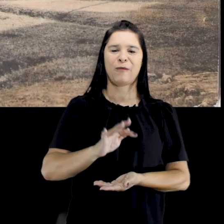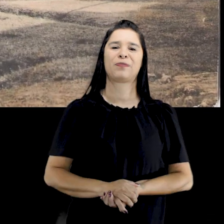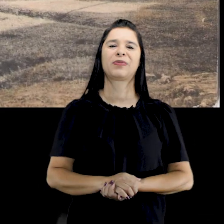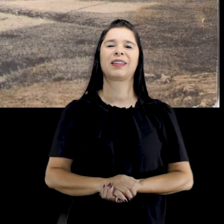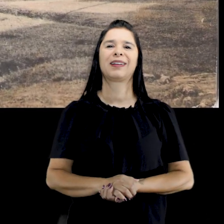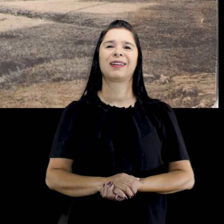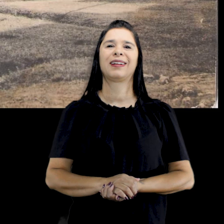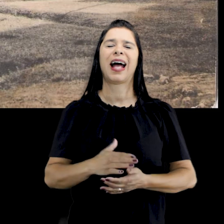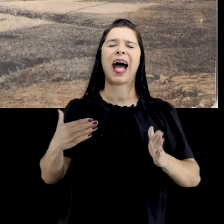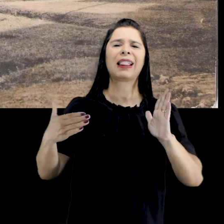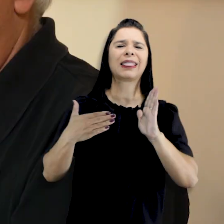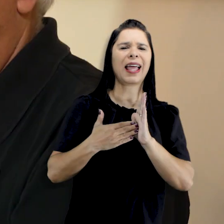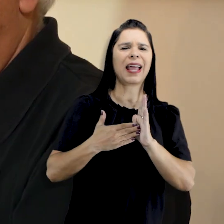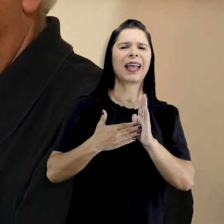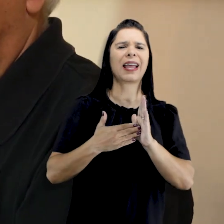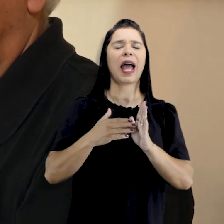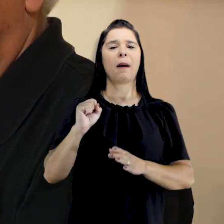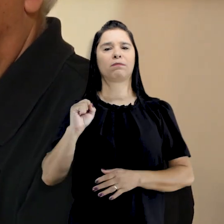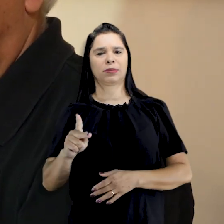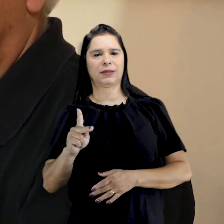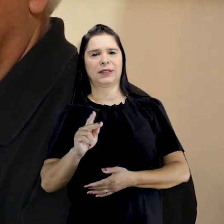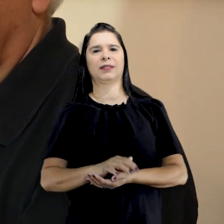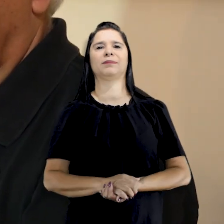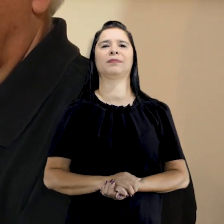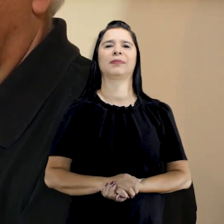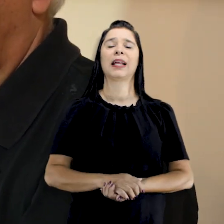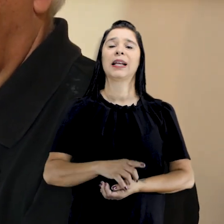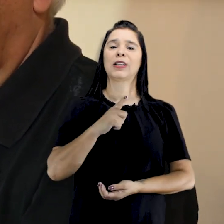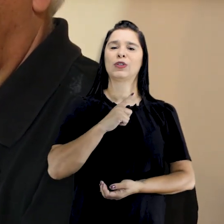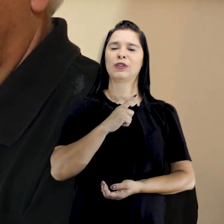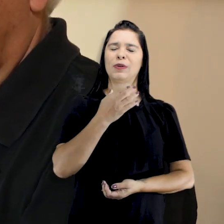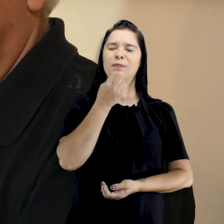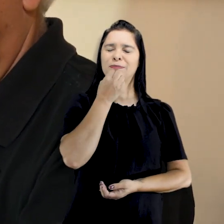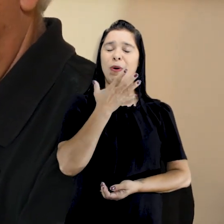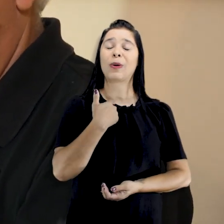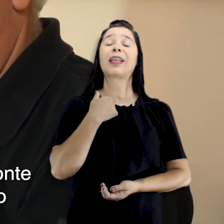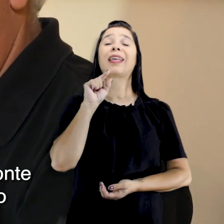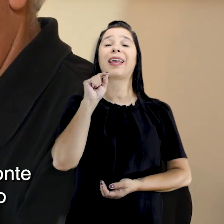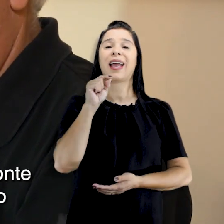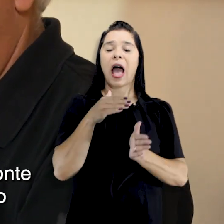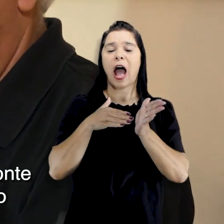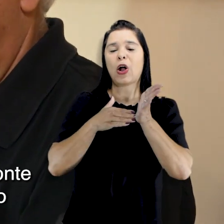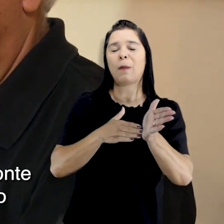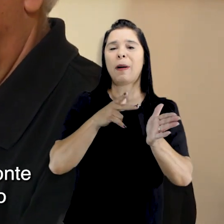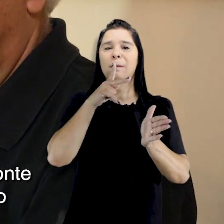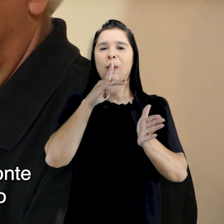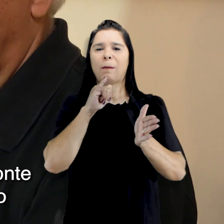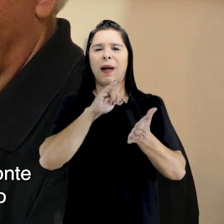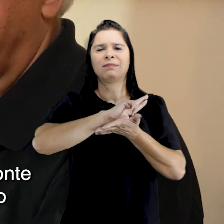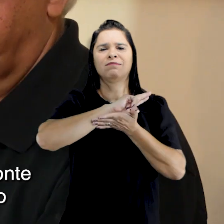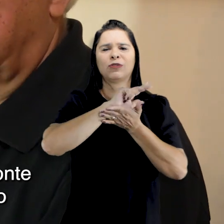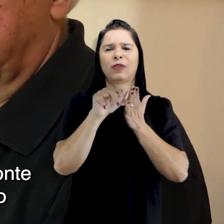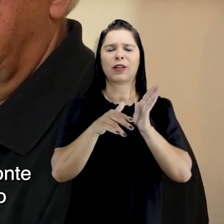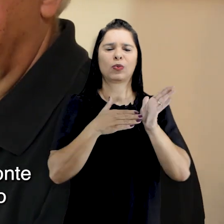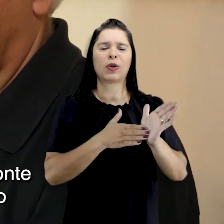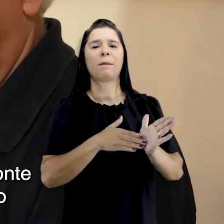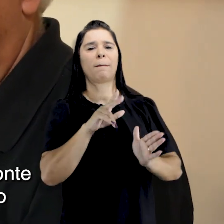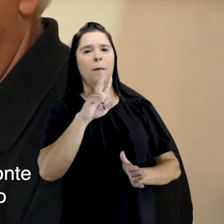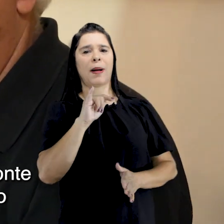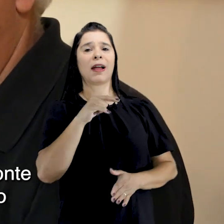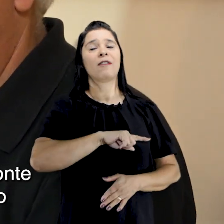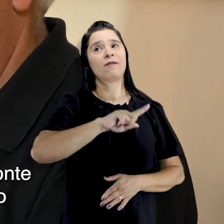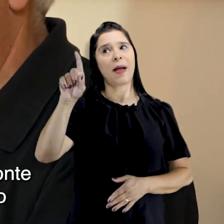até aposentar. Eu tive o privilégio de acompanhar meu pai em várias coisas. Então meu pai ia muito em Belo Horizonte por causa